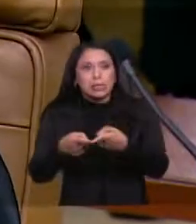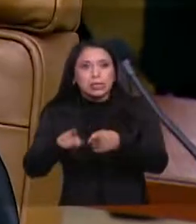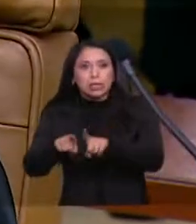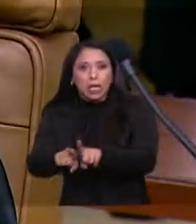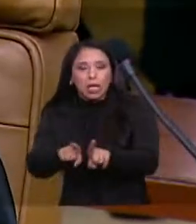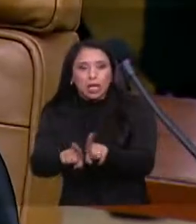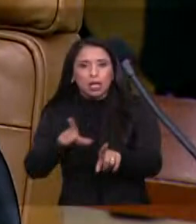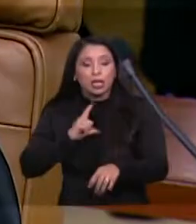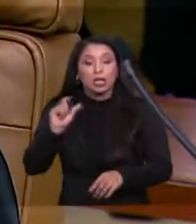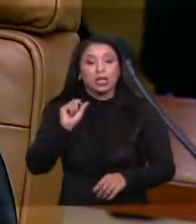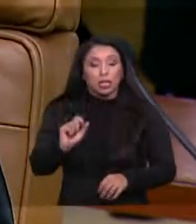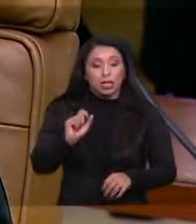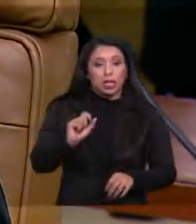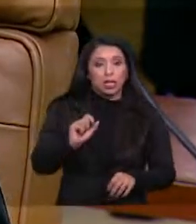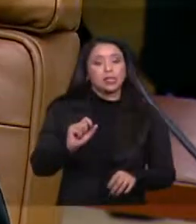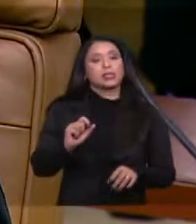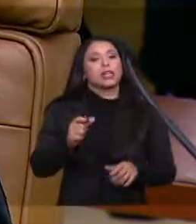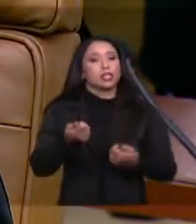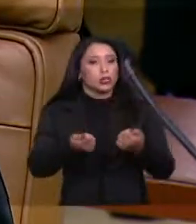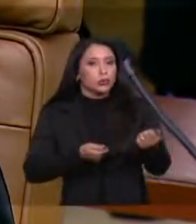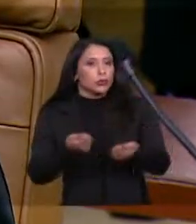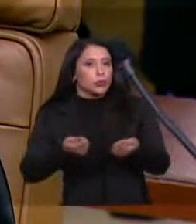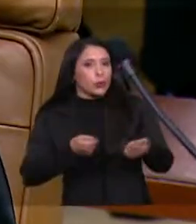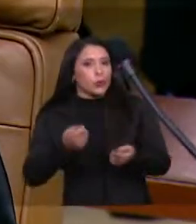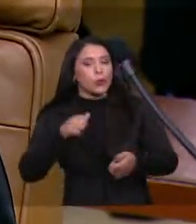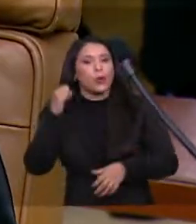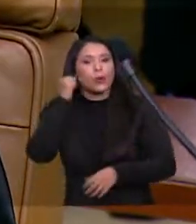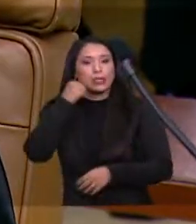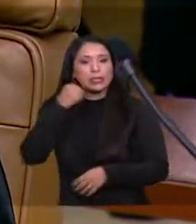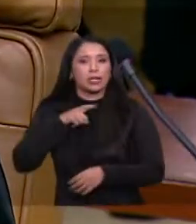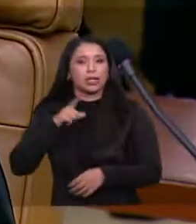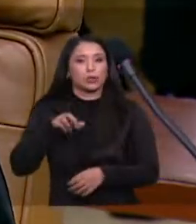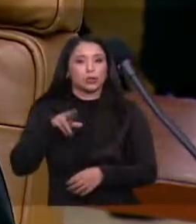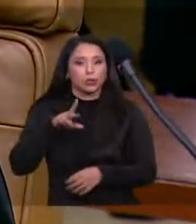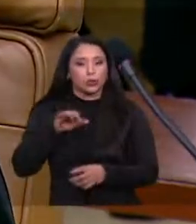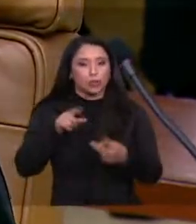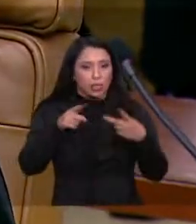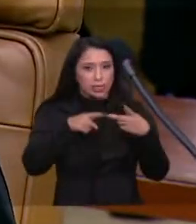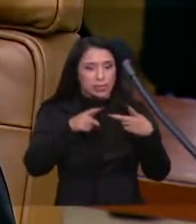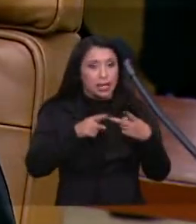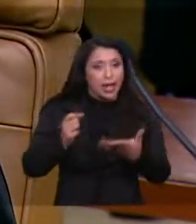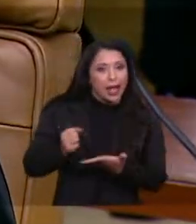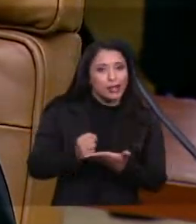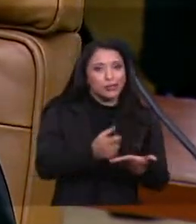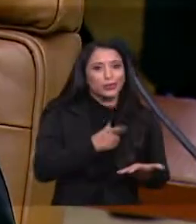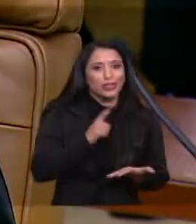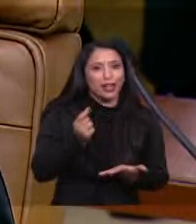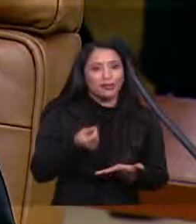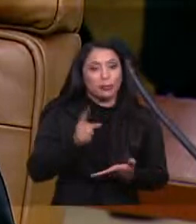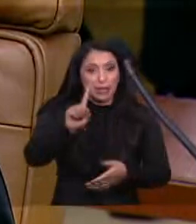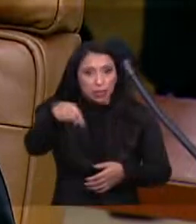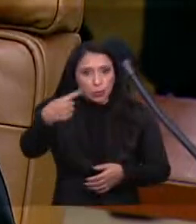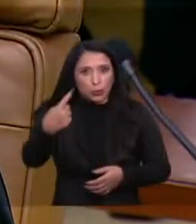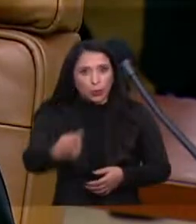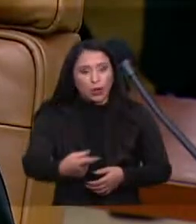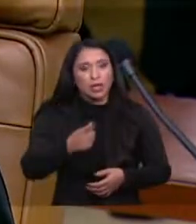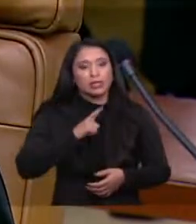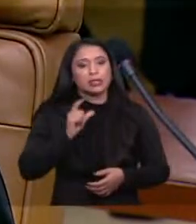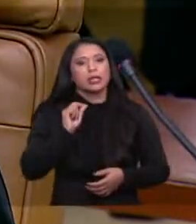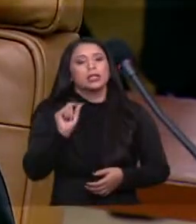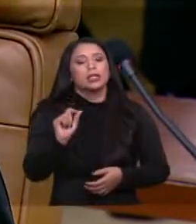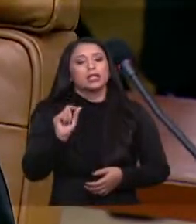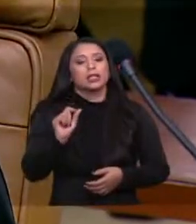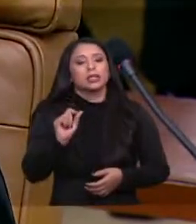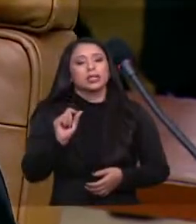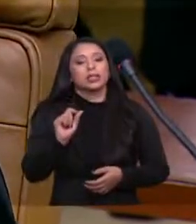controlados por então Senador com o auxílio de Luiz Pereira Duarte de Amorim para posterior utilização do primeiro mediante